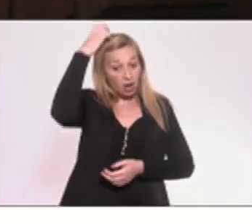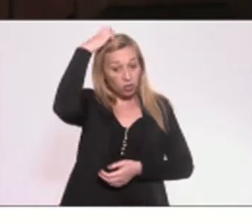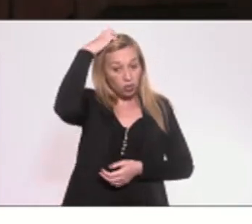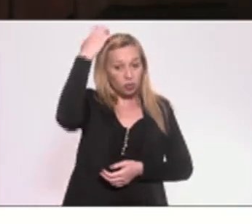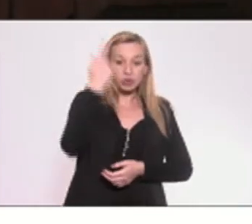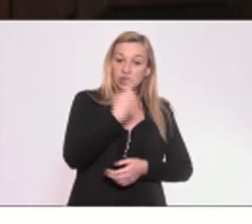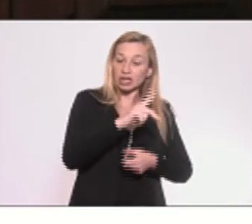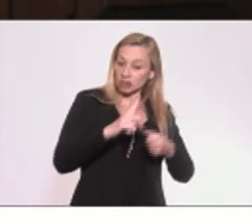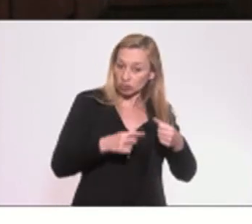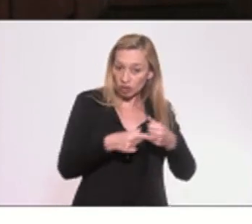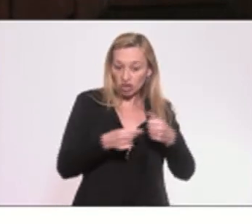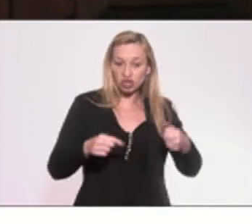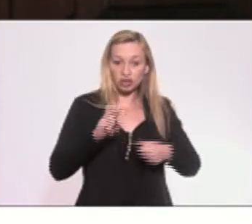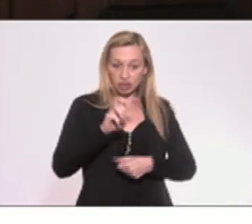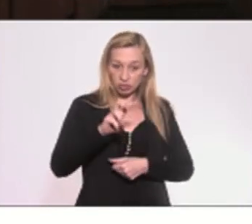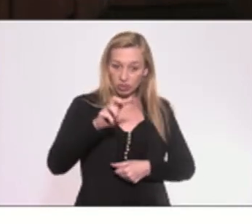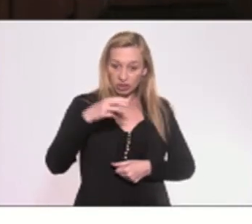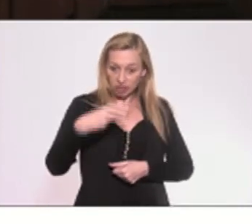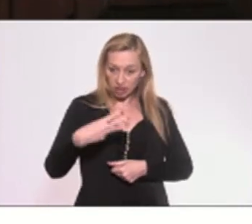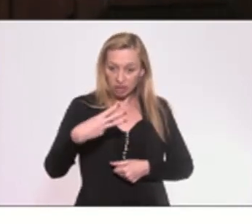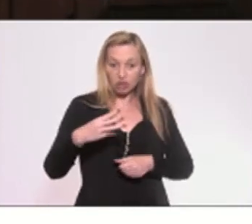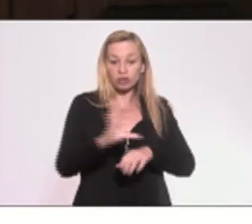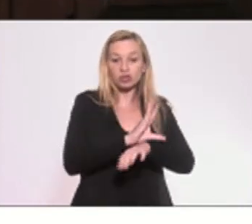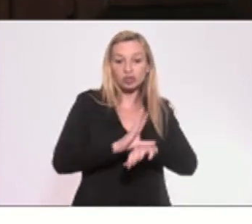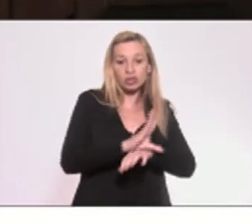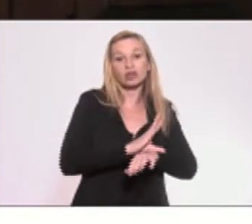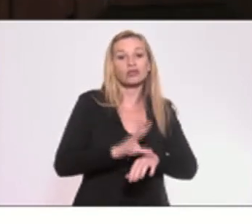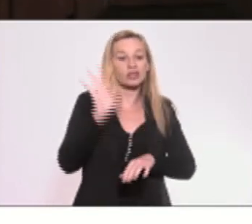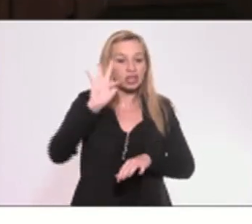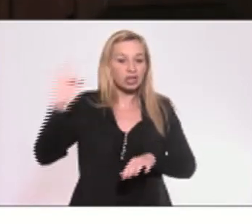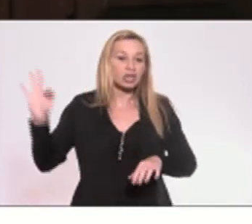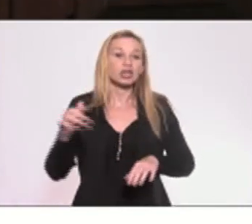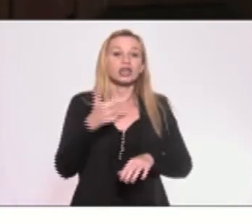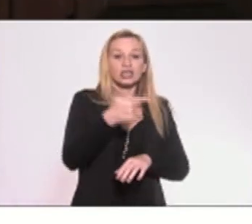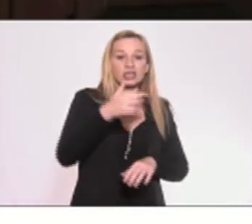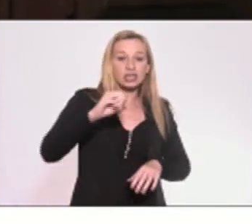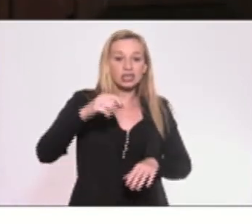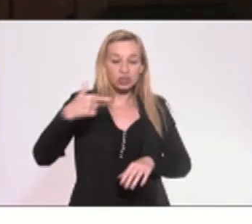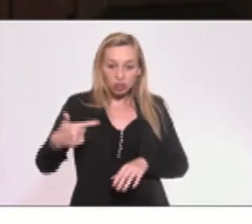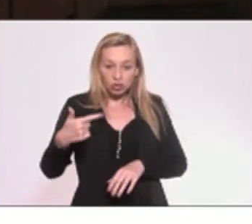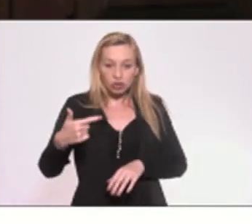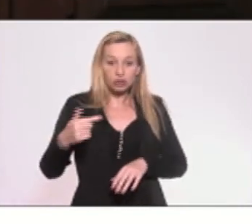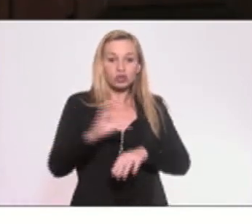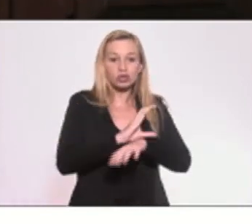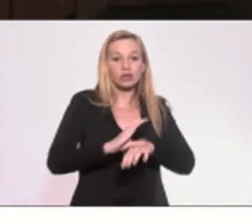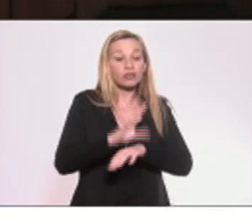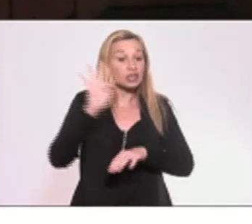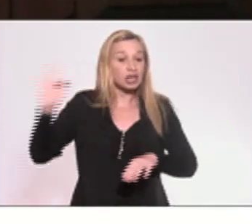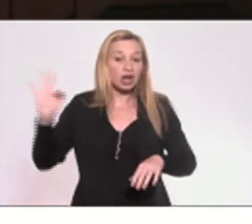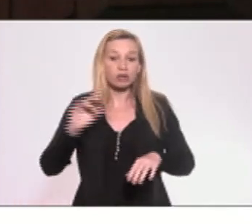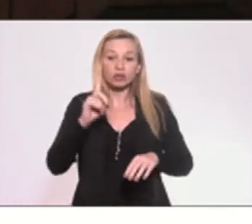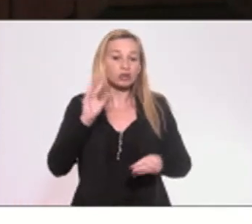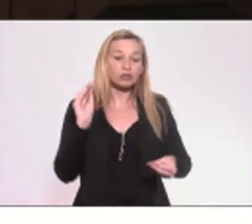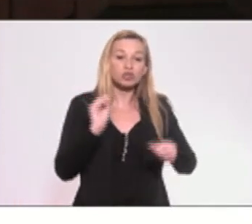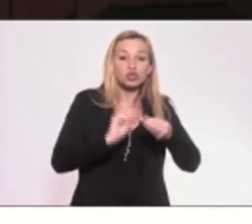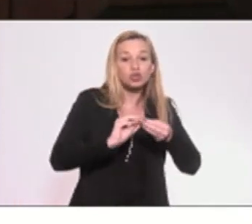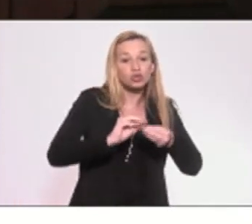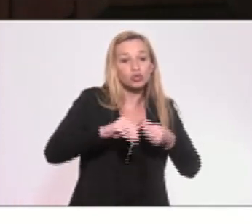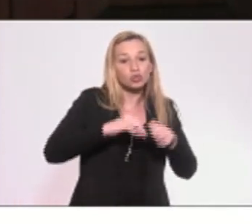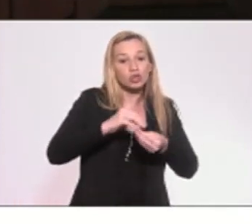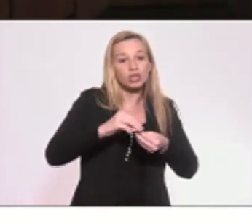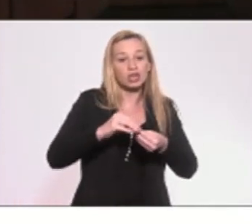a imunidade prevista no artigo 53 da Constituição Federal e 102 da Constituição Estadual não se aplicaria nesse caso. Seria